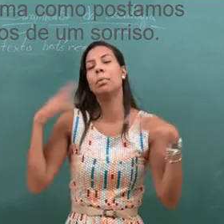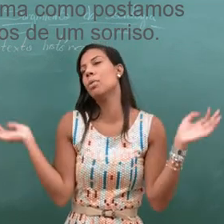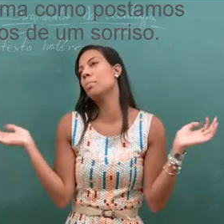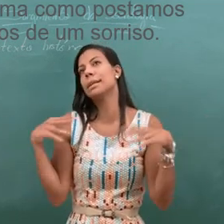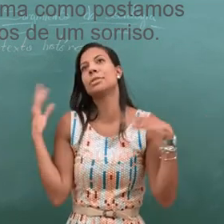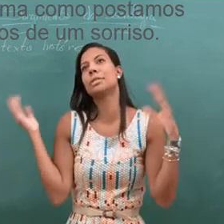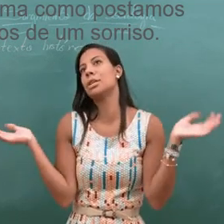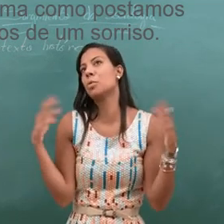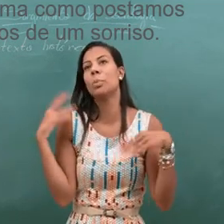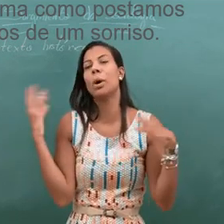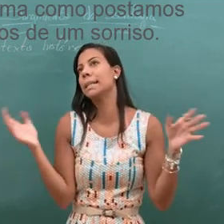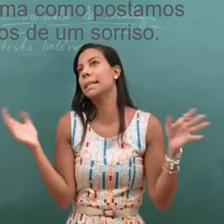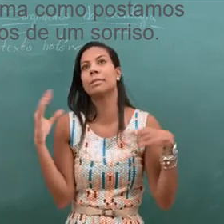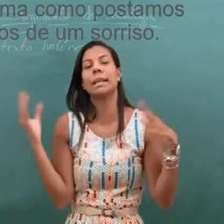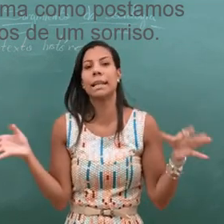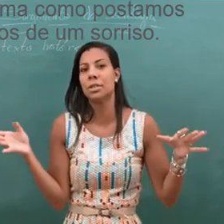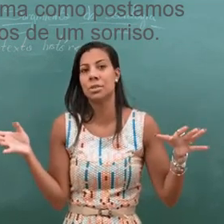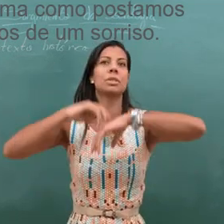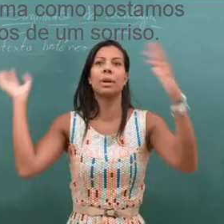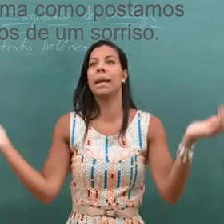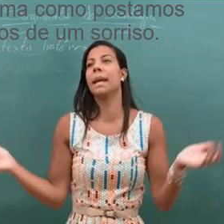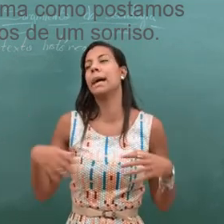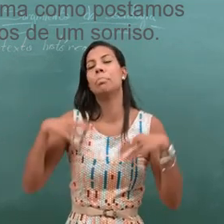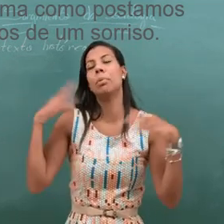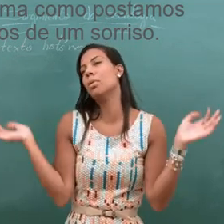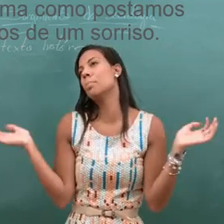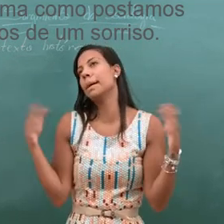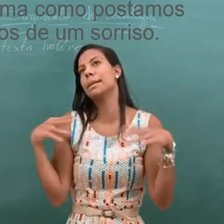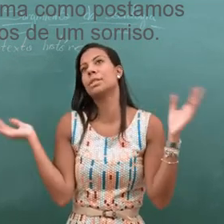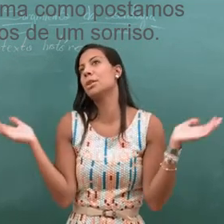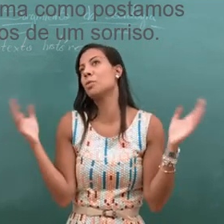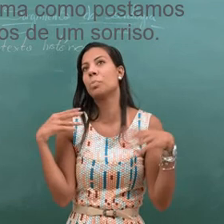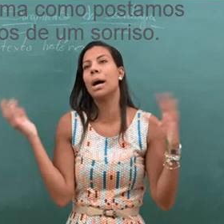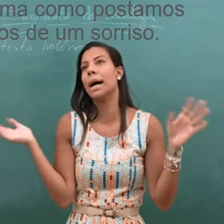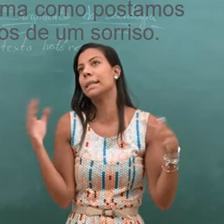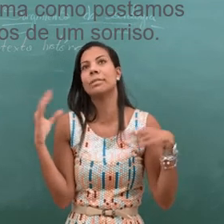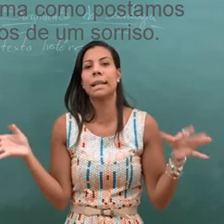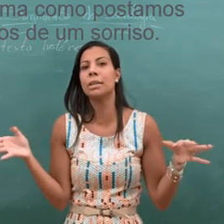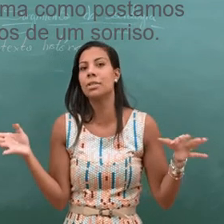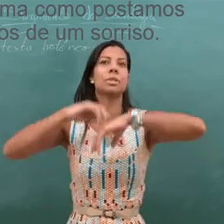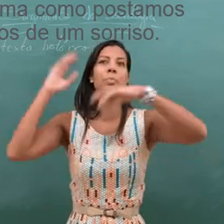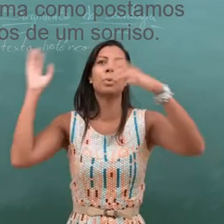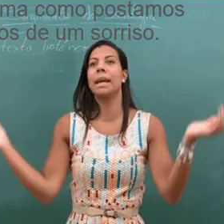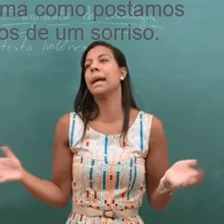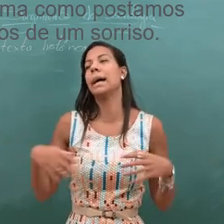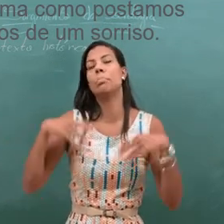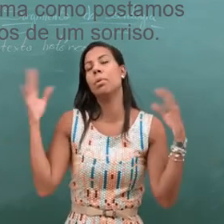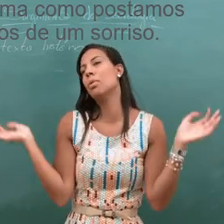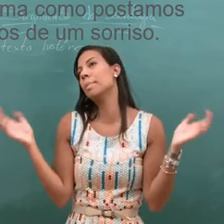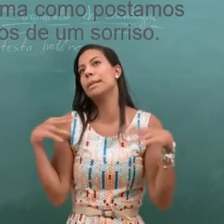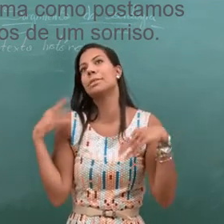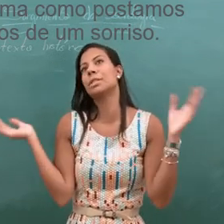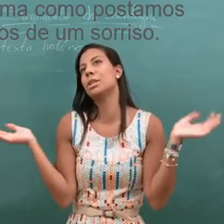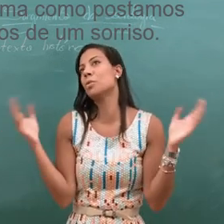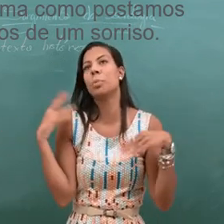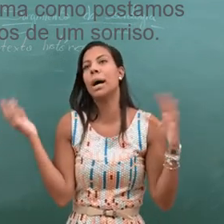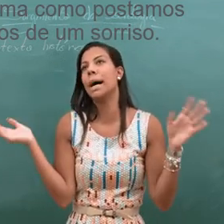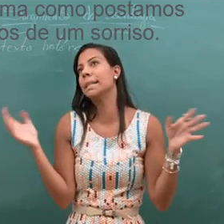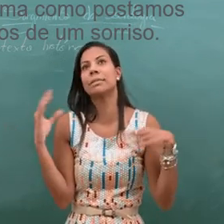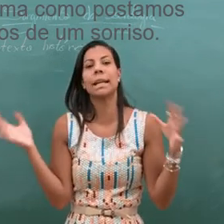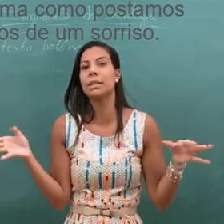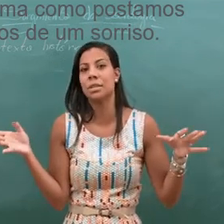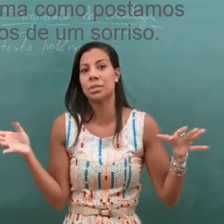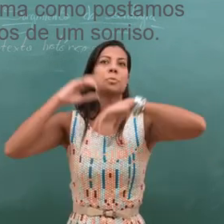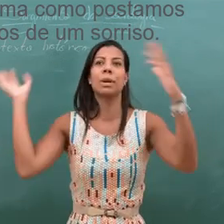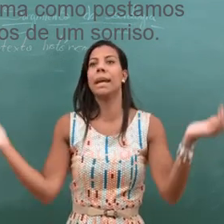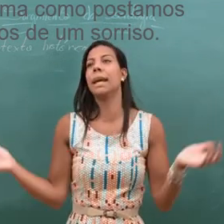fala a mesma língua que a gente. Por exemplo, às vezes eu estou falando a língua portuguesa e a pessoa com quem eu estou falando só fala inglês. E aí a